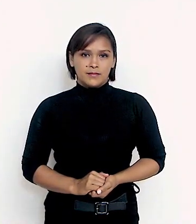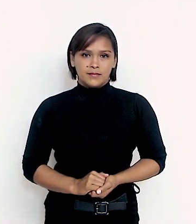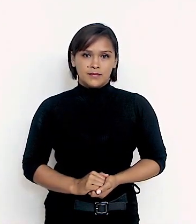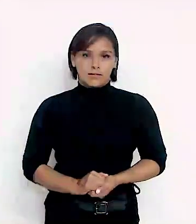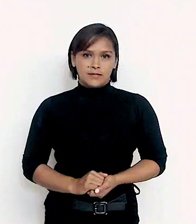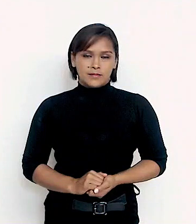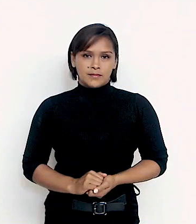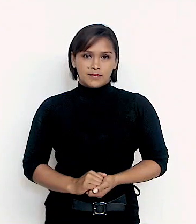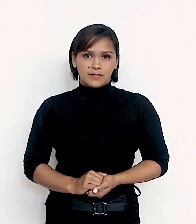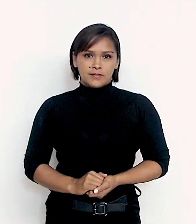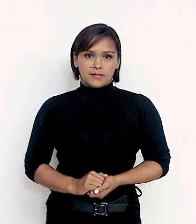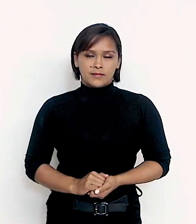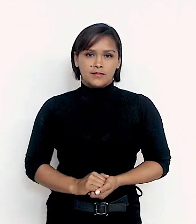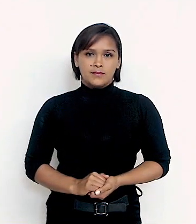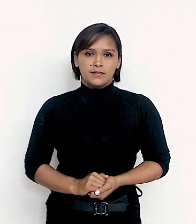é